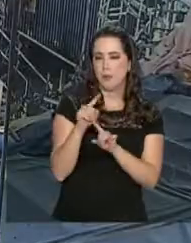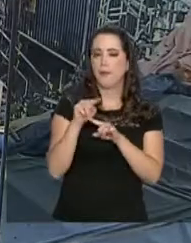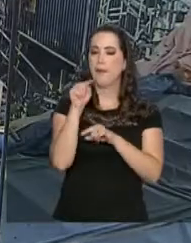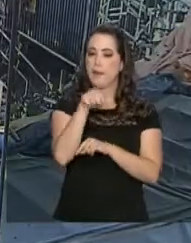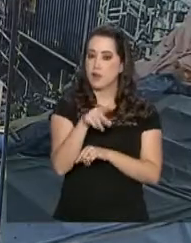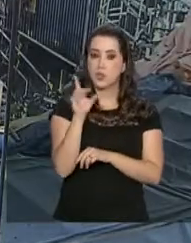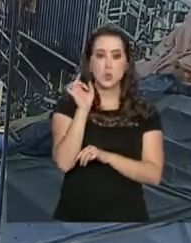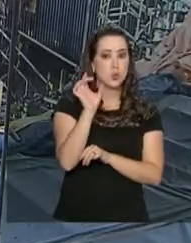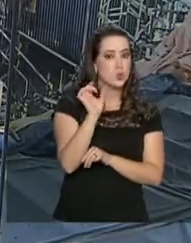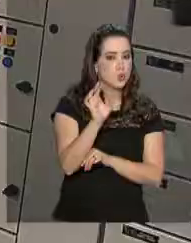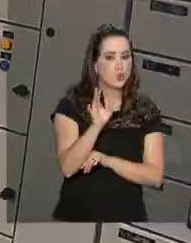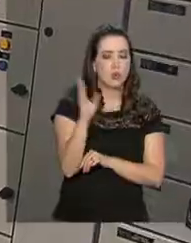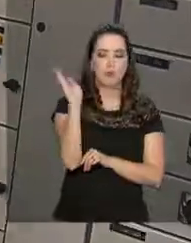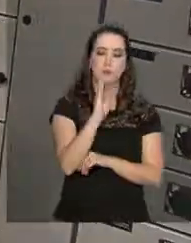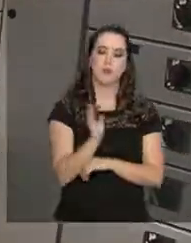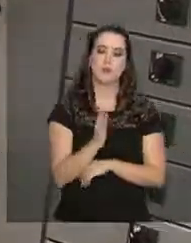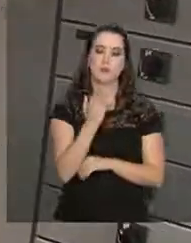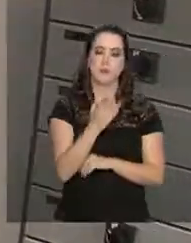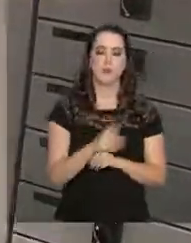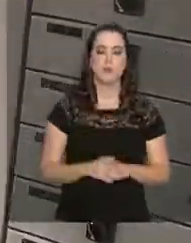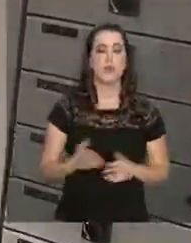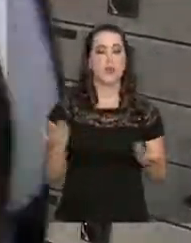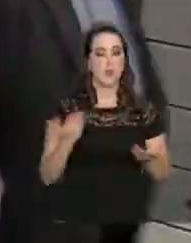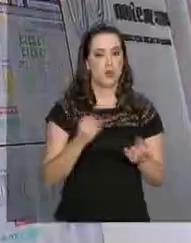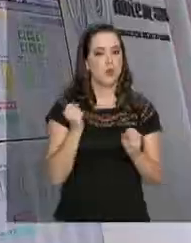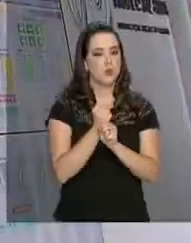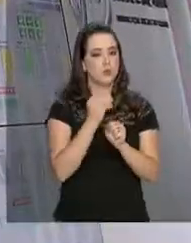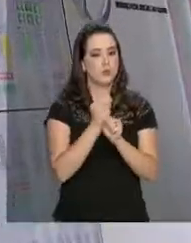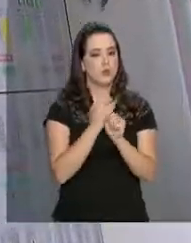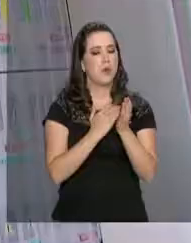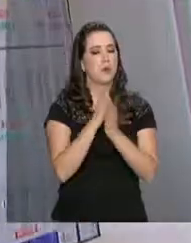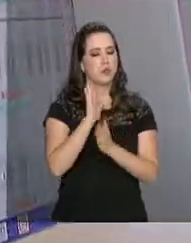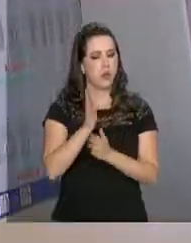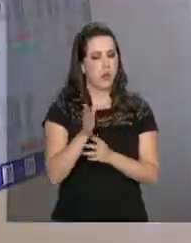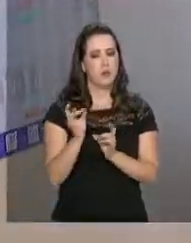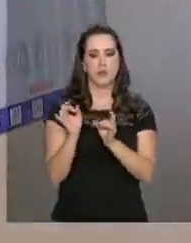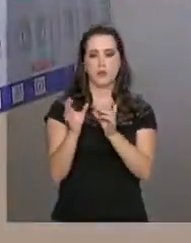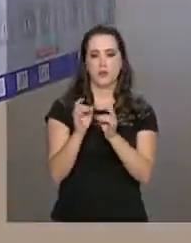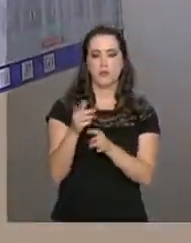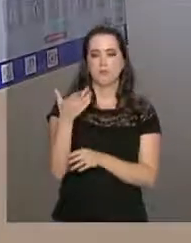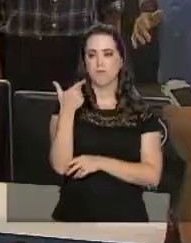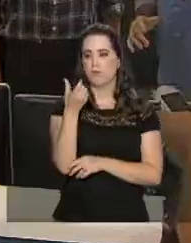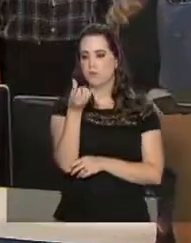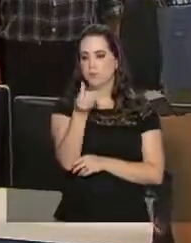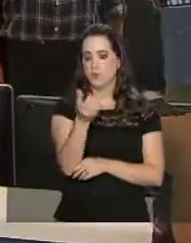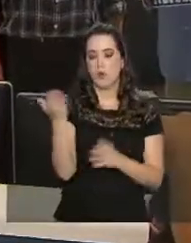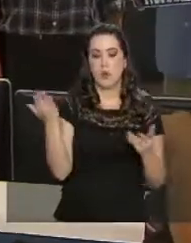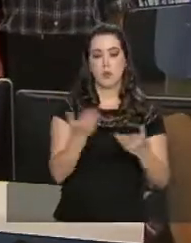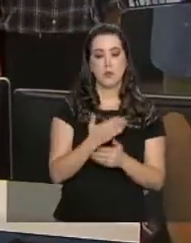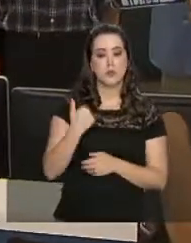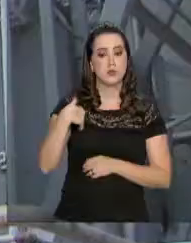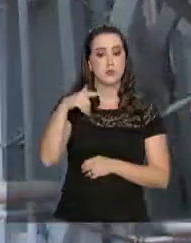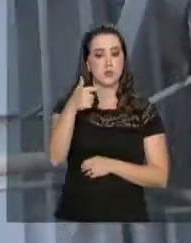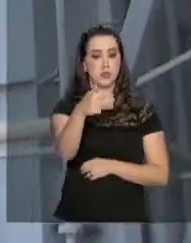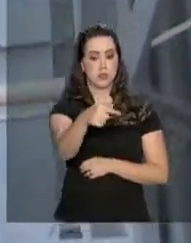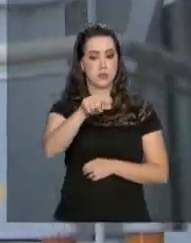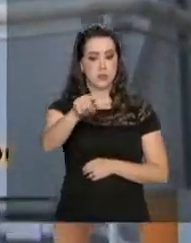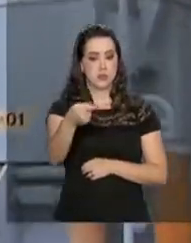ainda está em construção, mas opera comercialmente desde 2016. Hoje, Belo Monte produz mais de